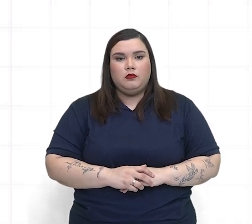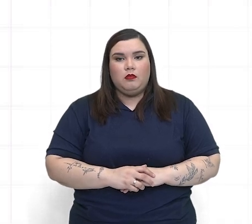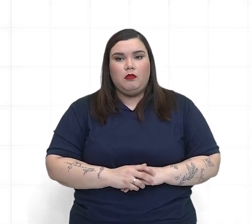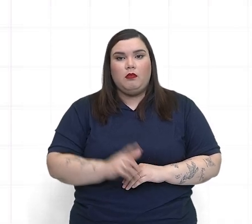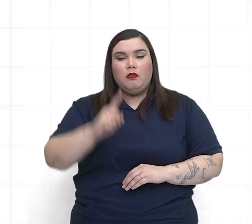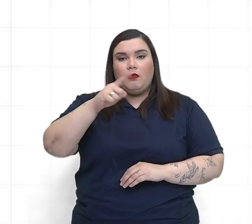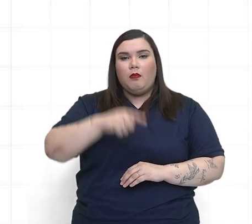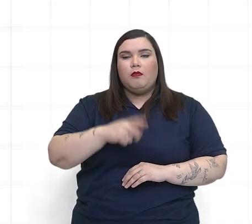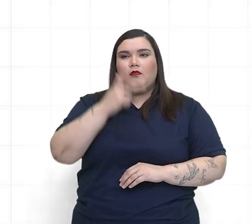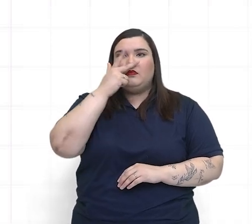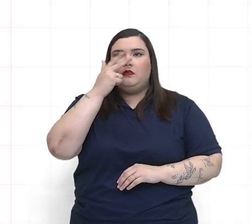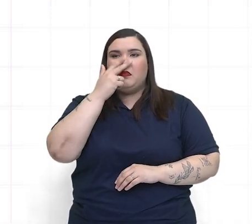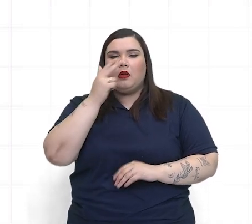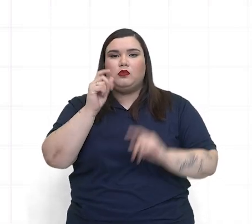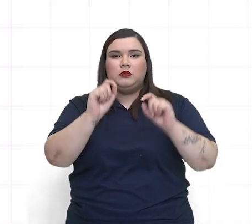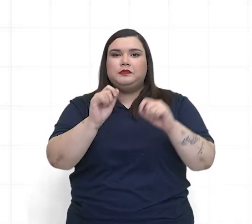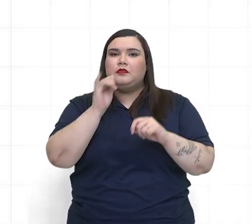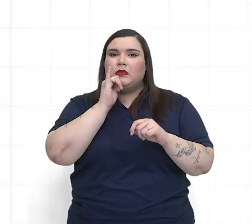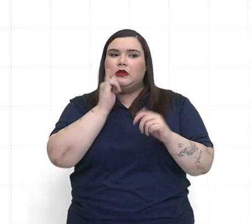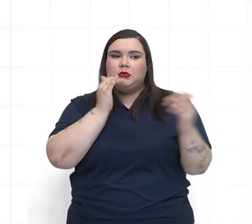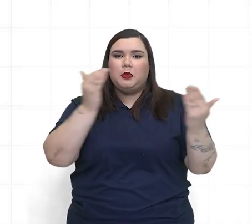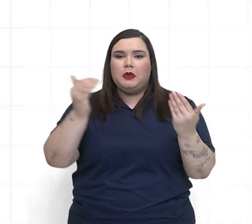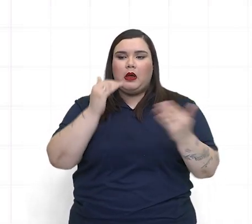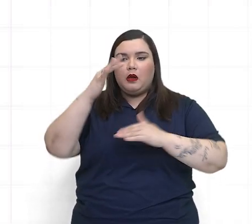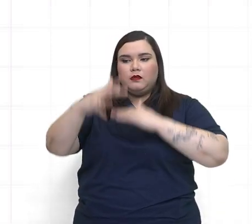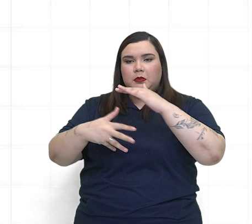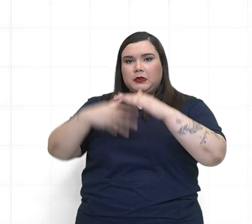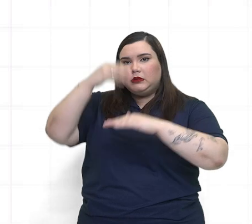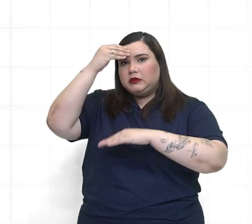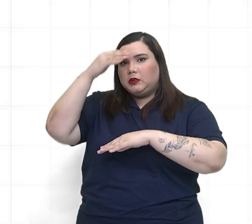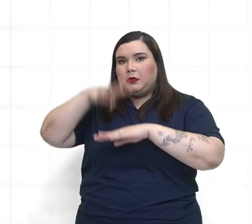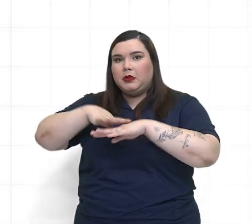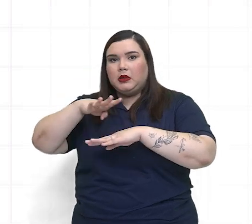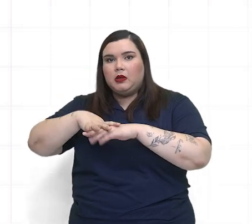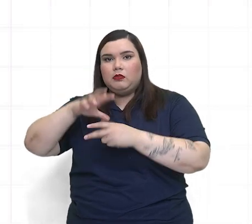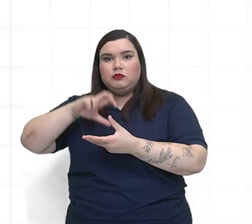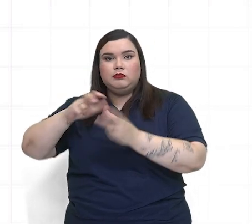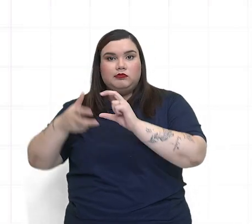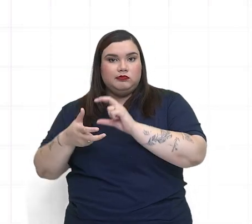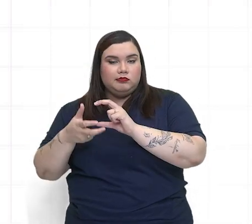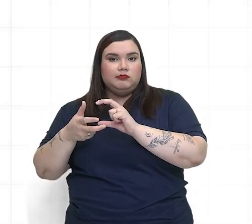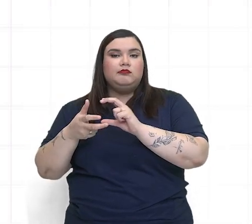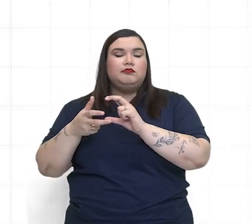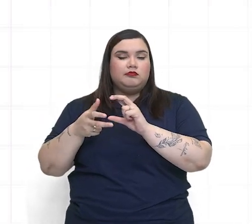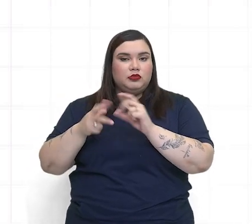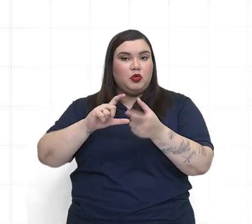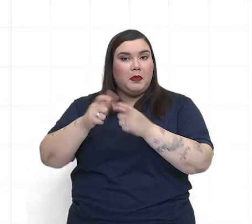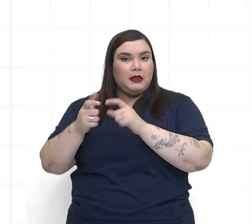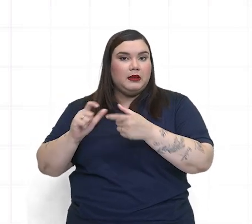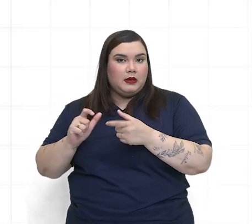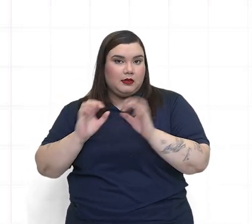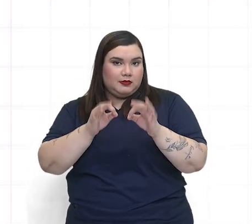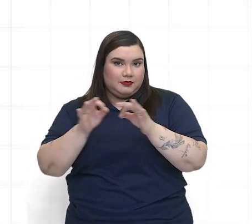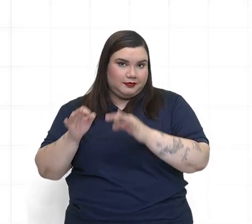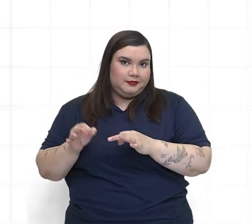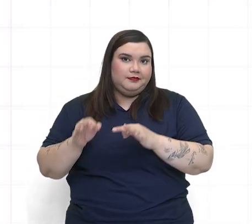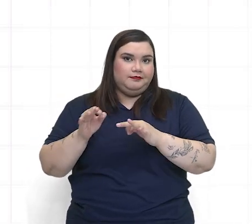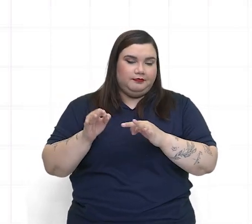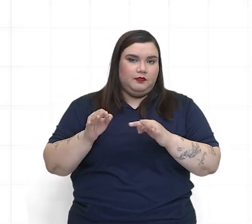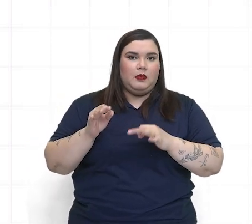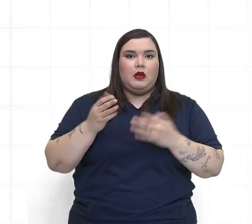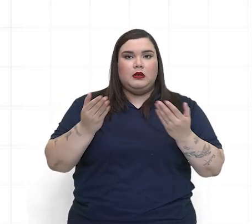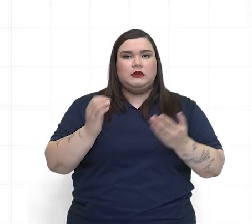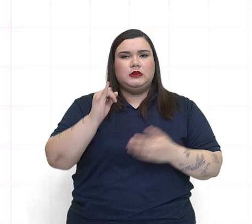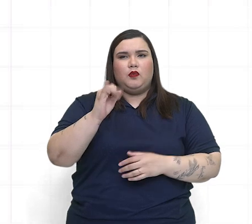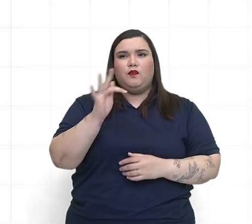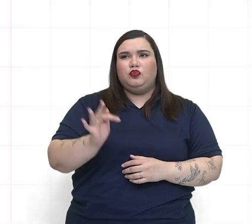a alfabetização da geometria. Então você tem que entender esse primeiro momento para que você lá na frente, quando se deparar